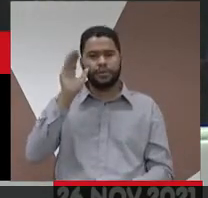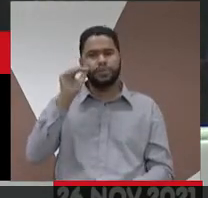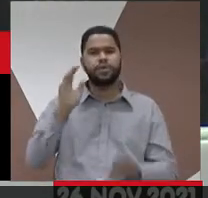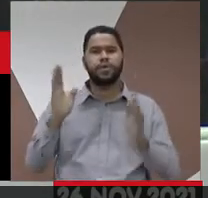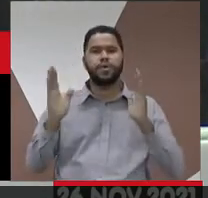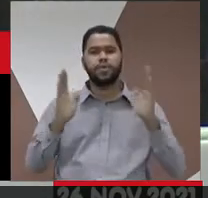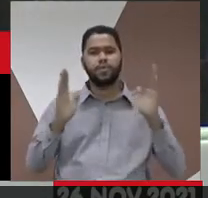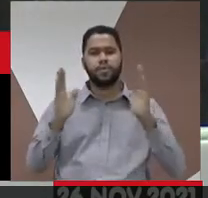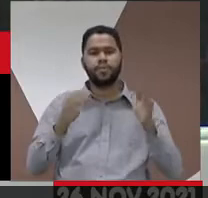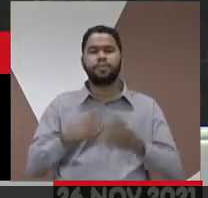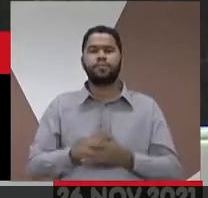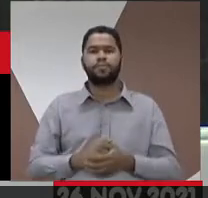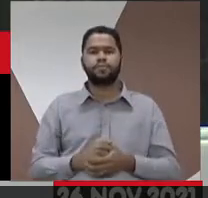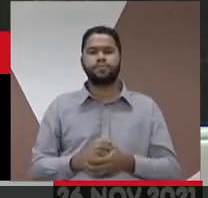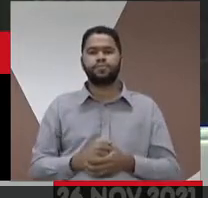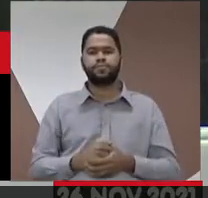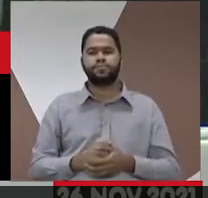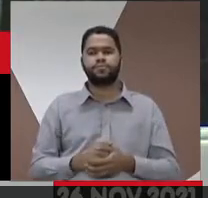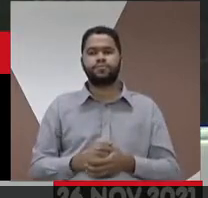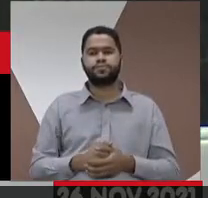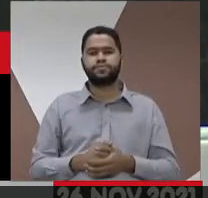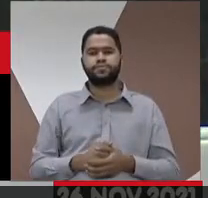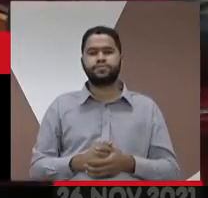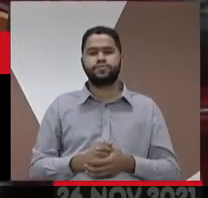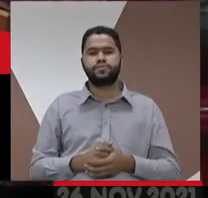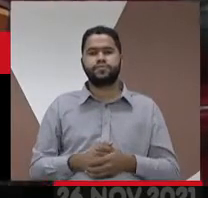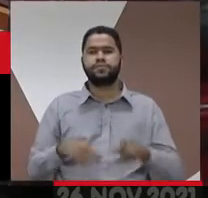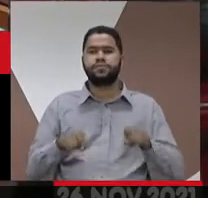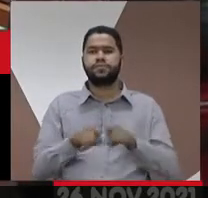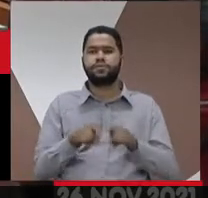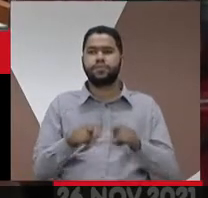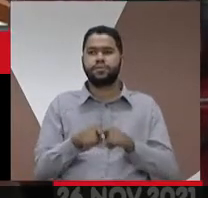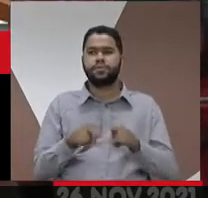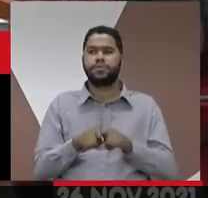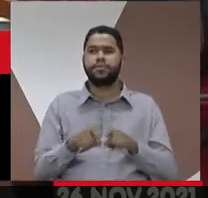momentos livres. Saúdo também o ex-deputado Pimenta aqui